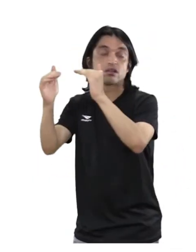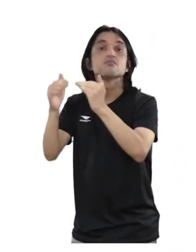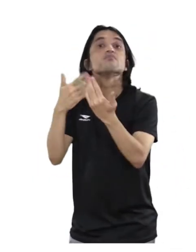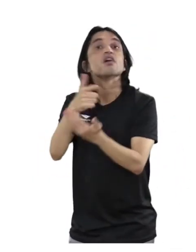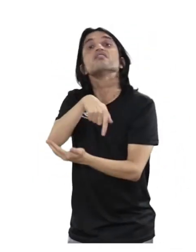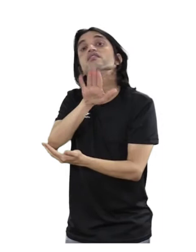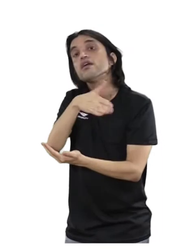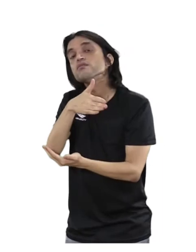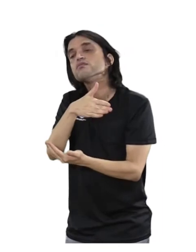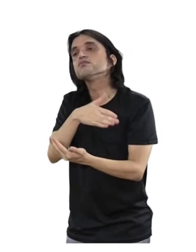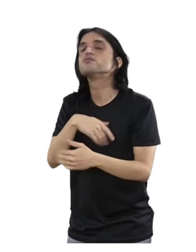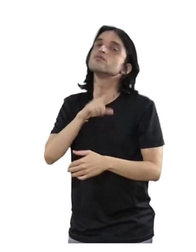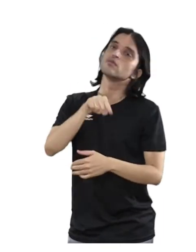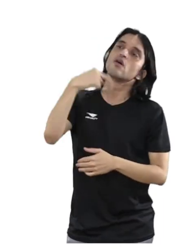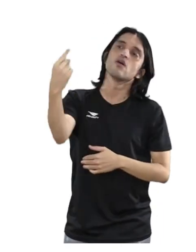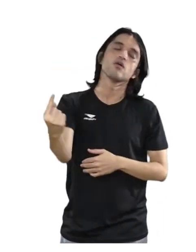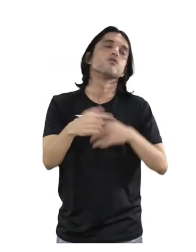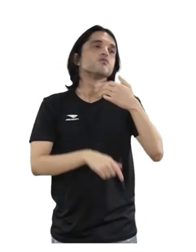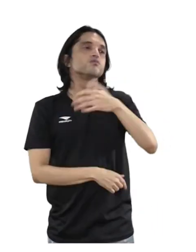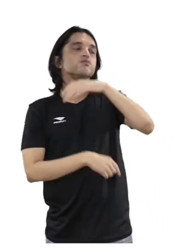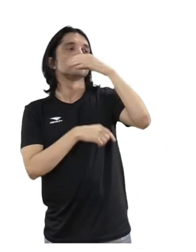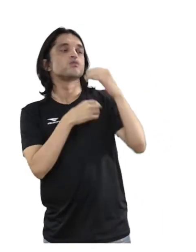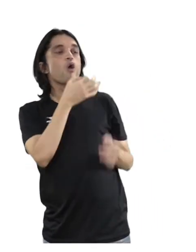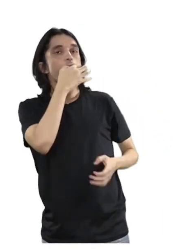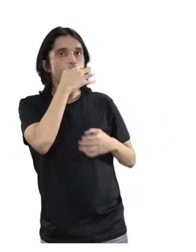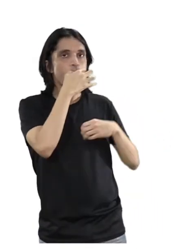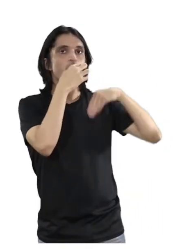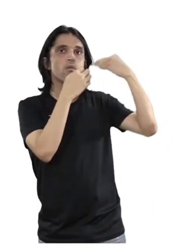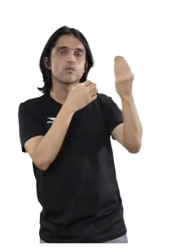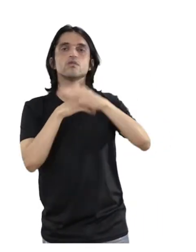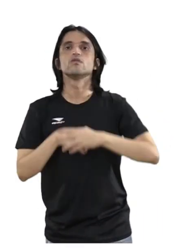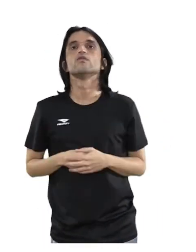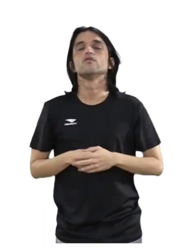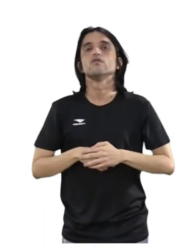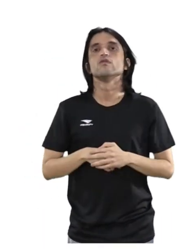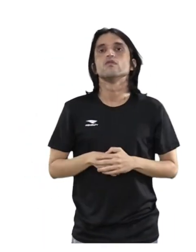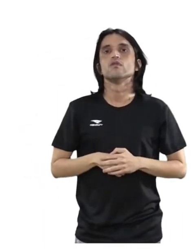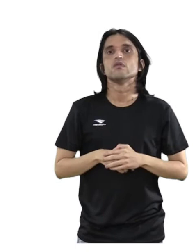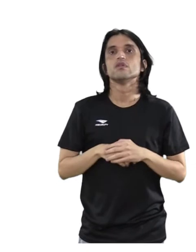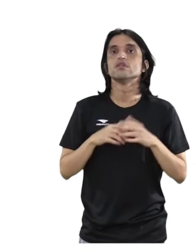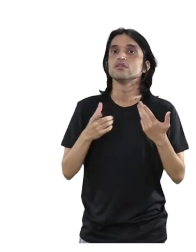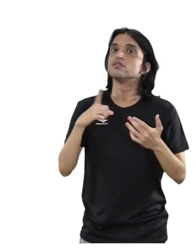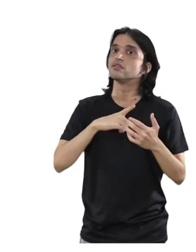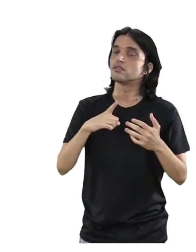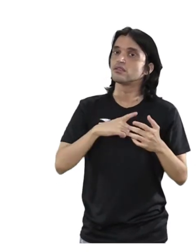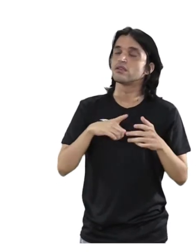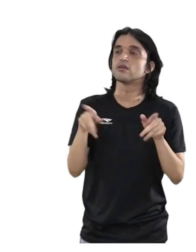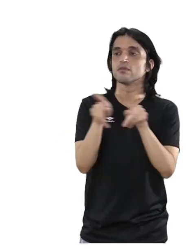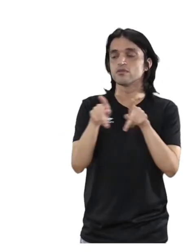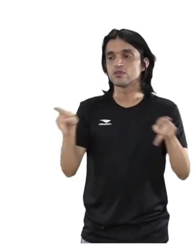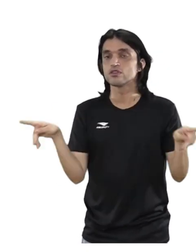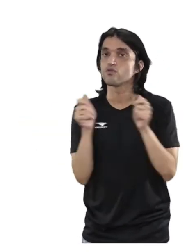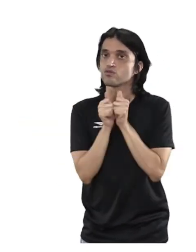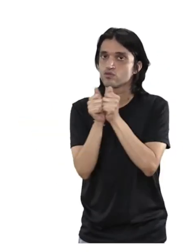transitivo indireto, ao juiz da partida, meu objeto indireto. Eu tenho minha preposição aí junto. E